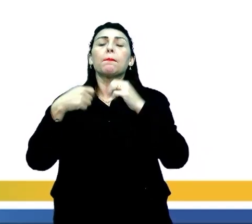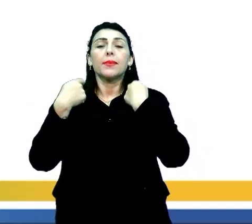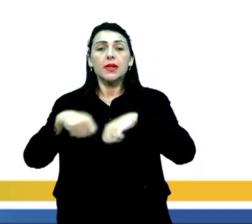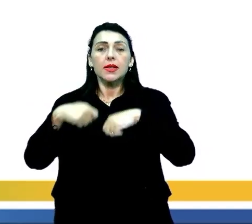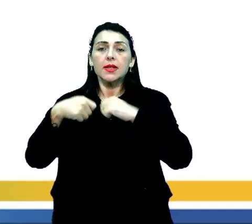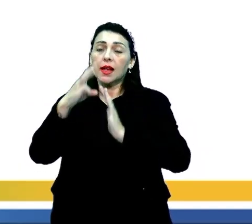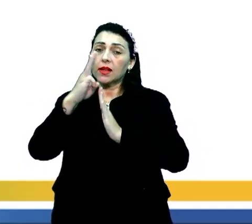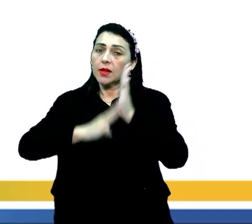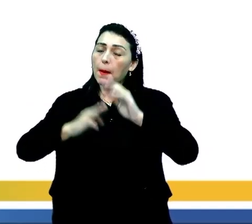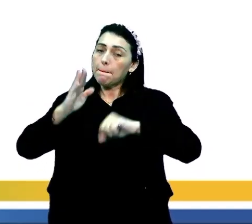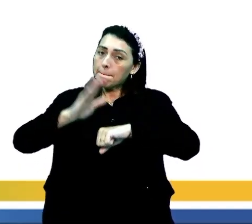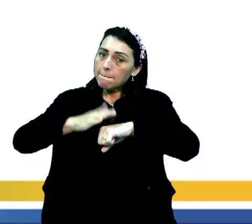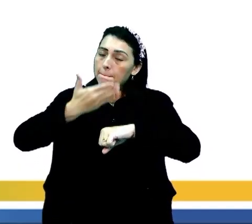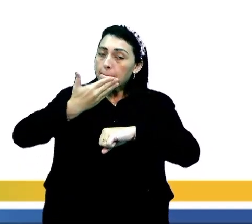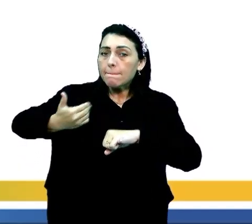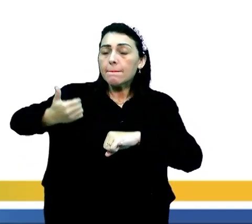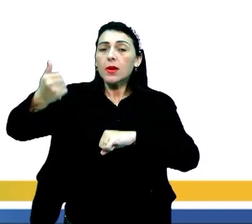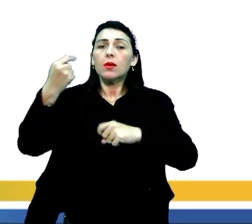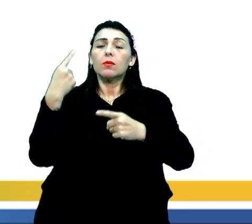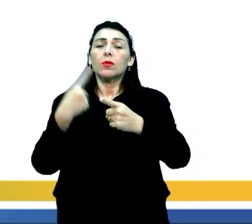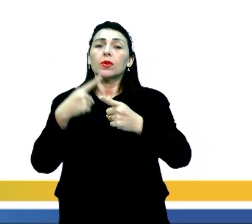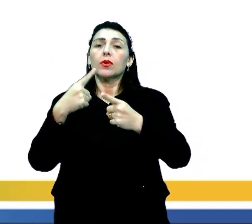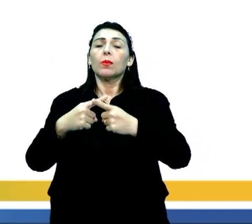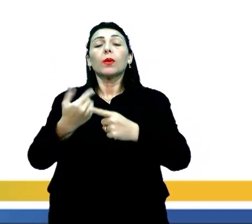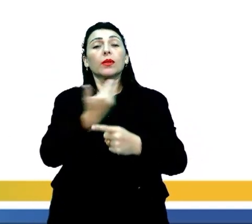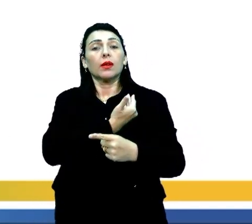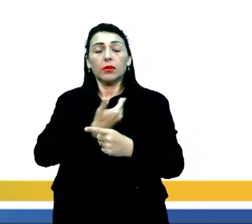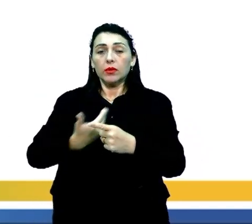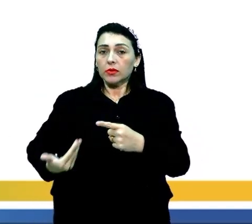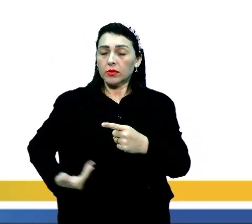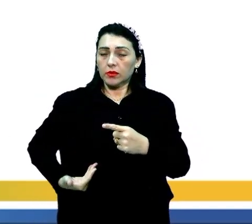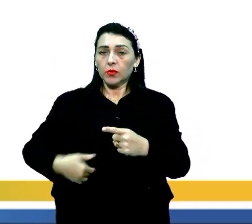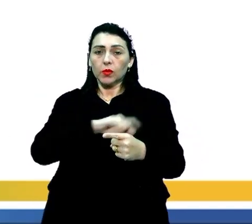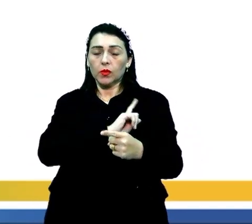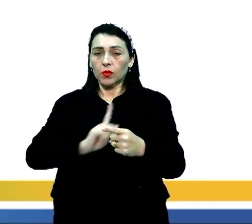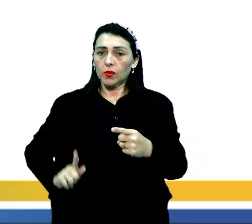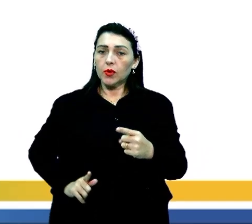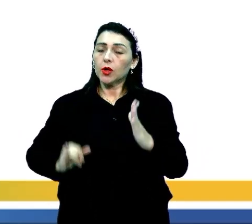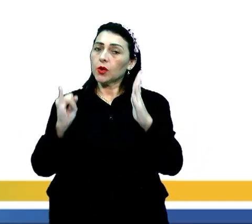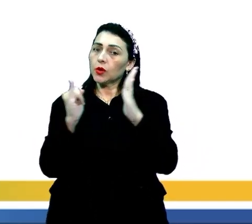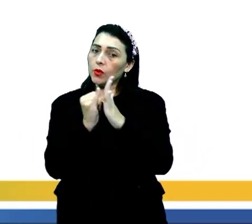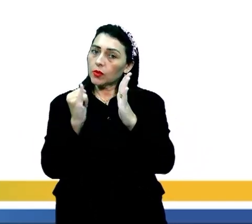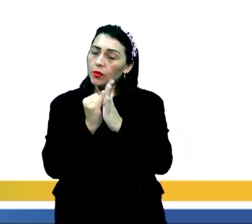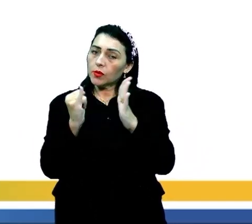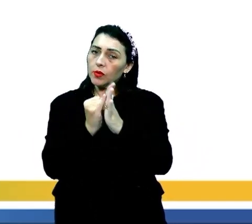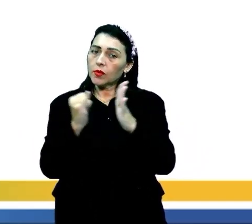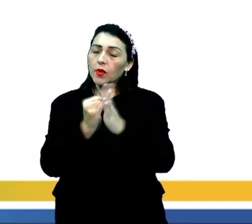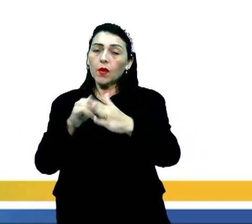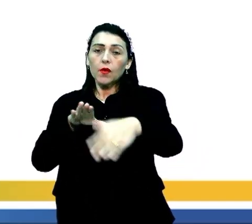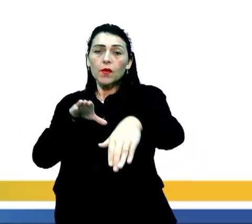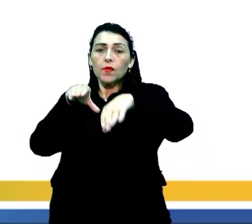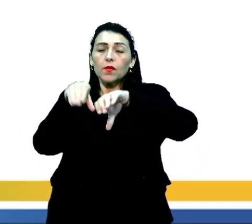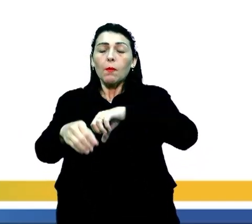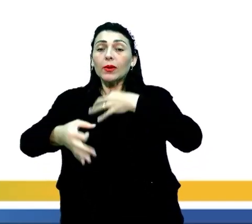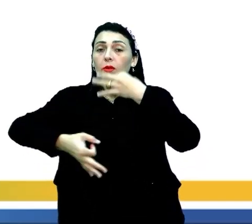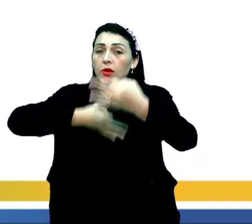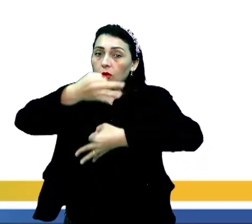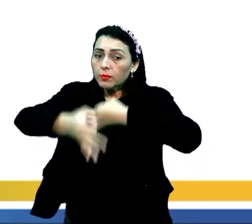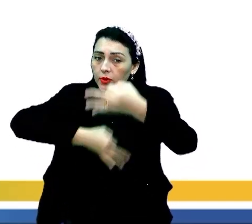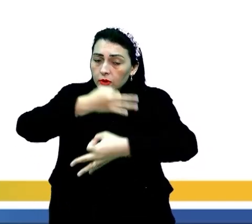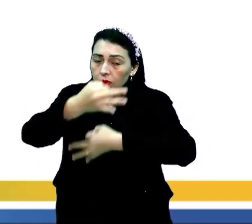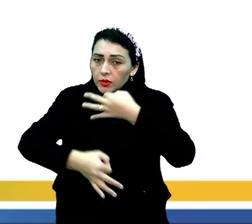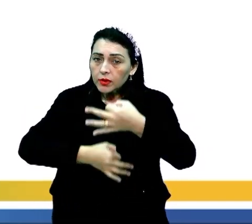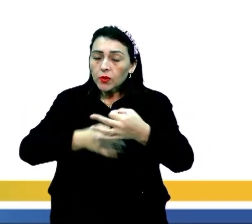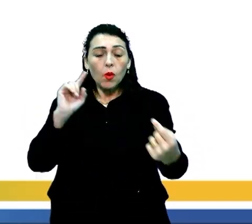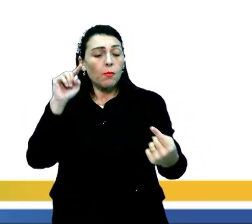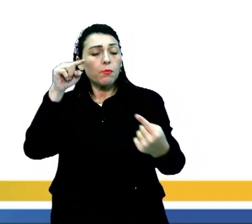medidas mais eficientes por parte do poder público e de instituições formadoras de opinião, a